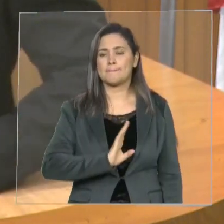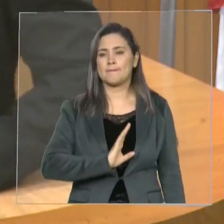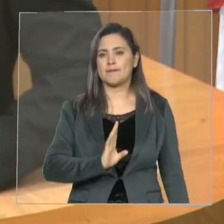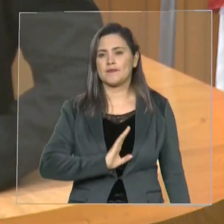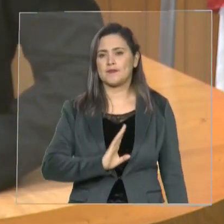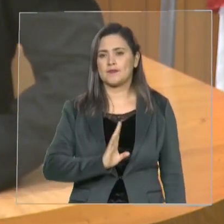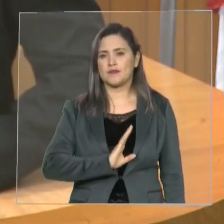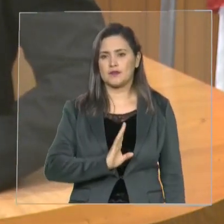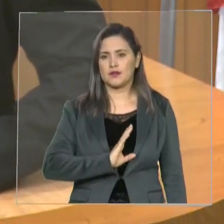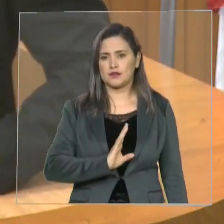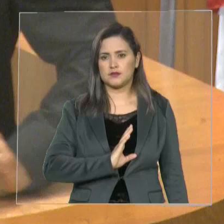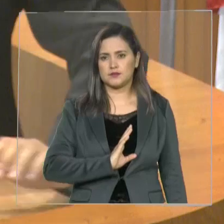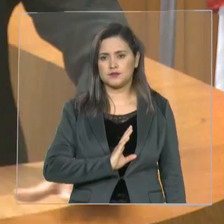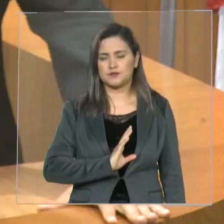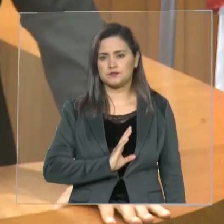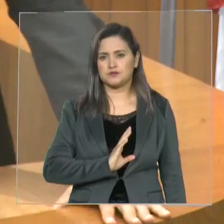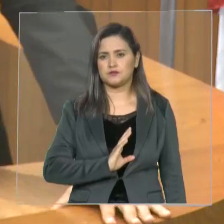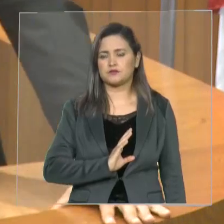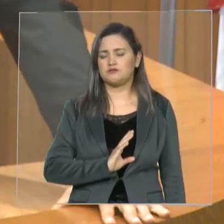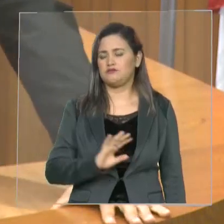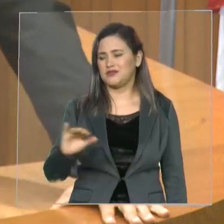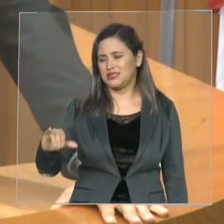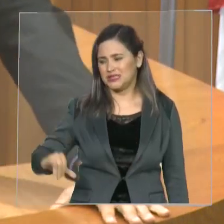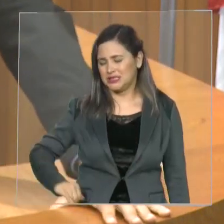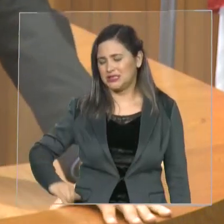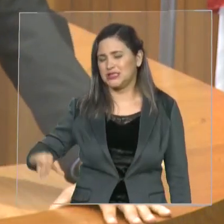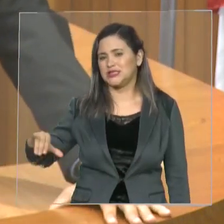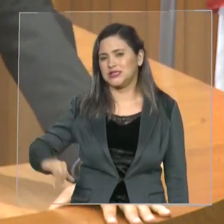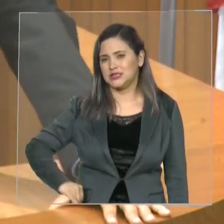presidente, vive num sofrimento só.